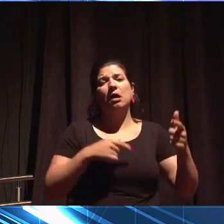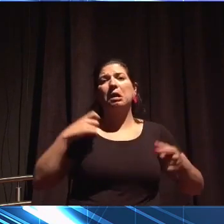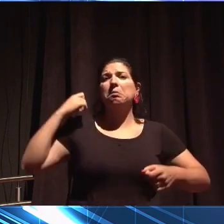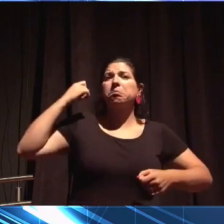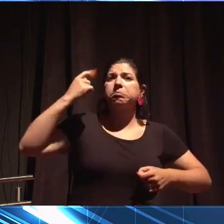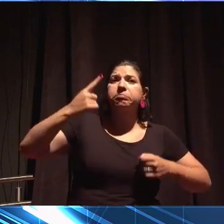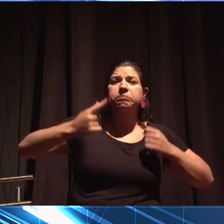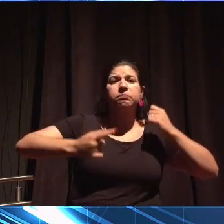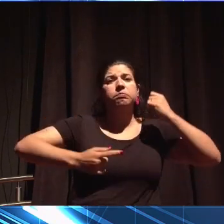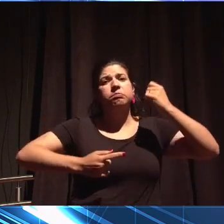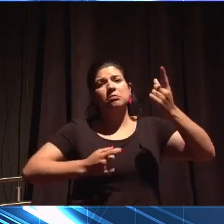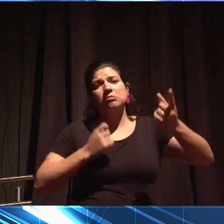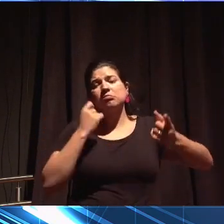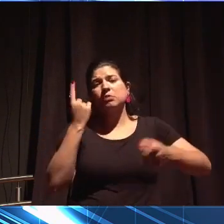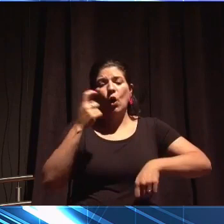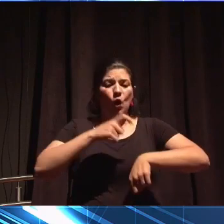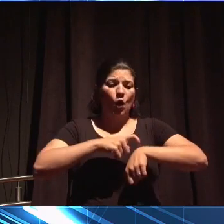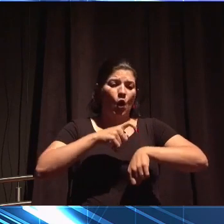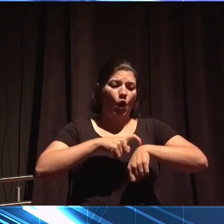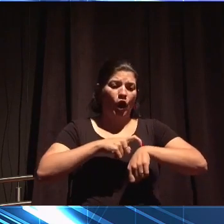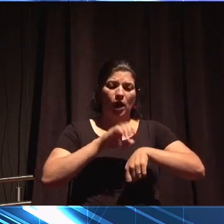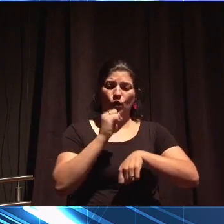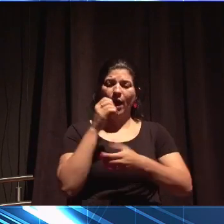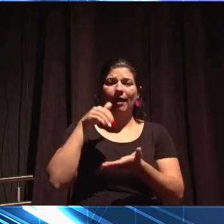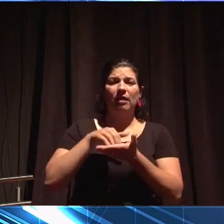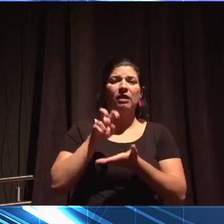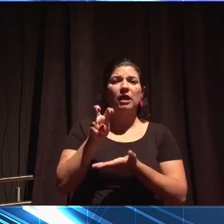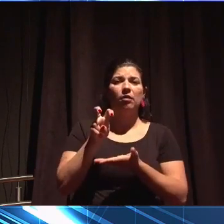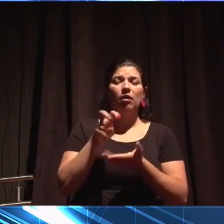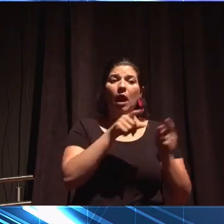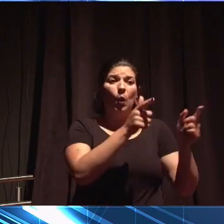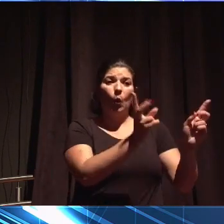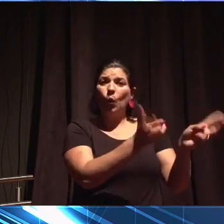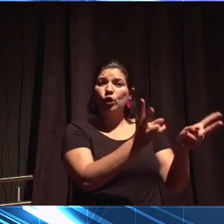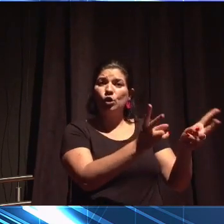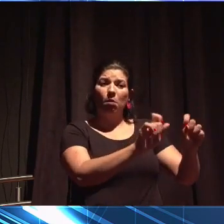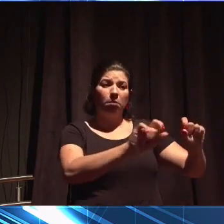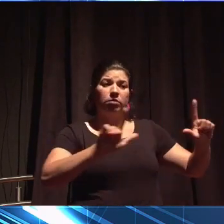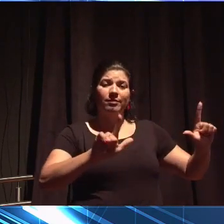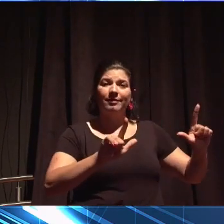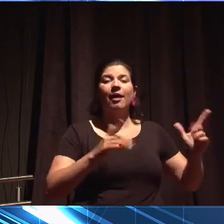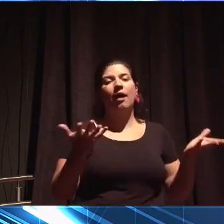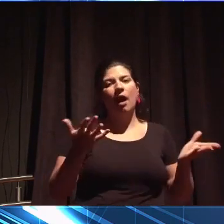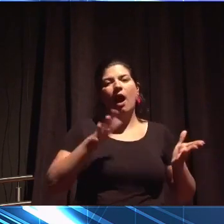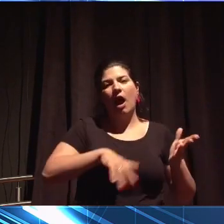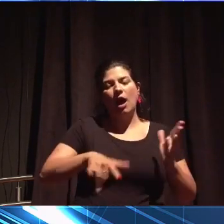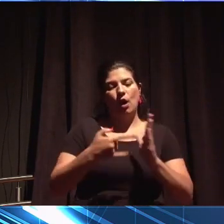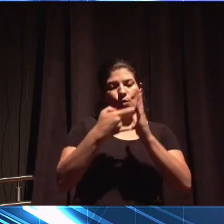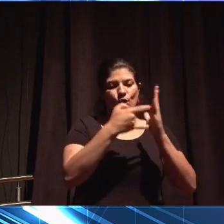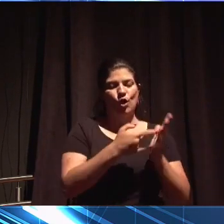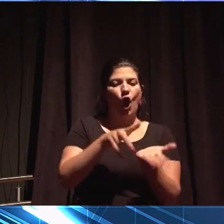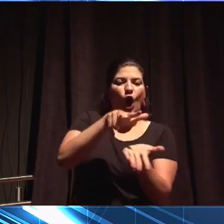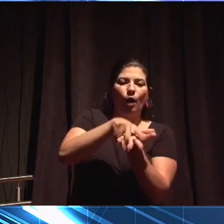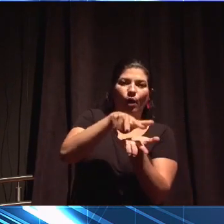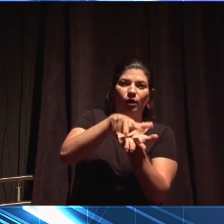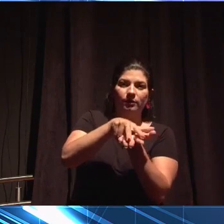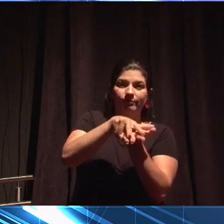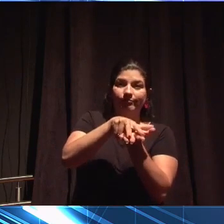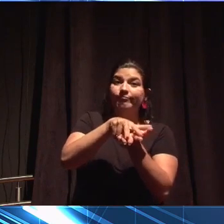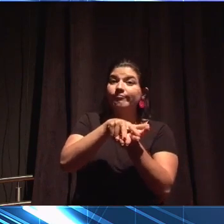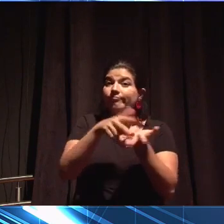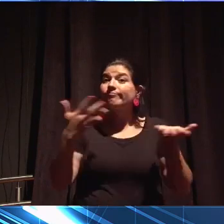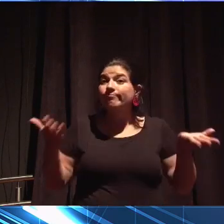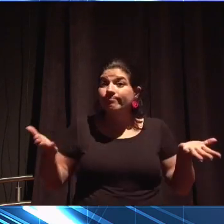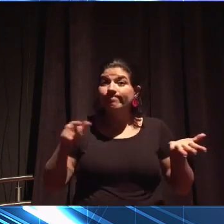trabalha no período comercial e o recurso vai ficar ligado de noite? Principalmente em ambiente de desenvolvimento e homologação. Então, assim,